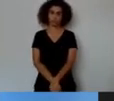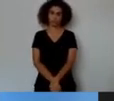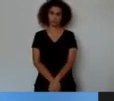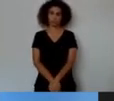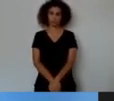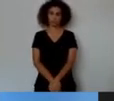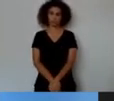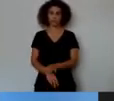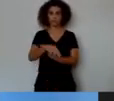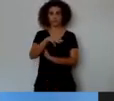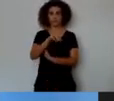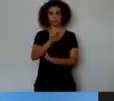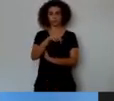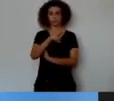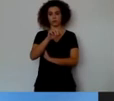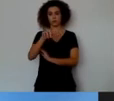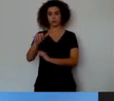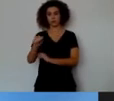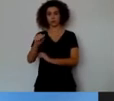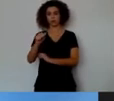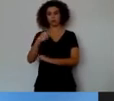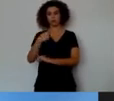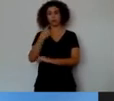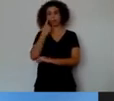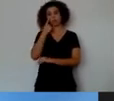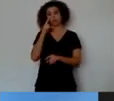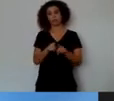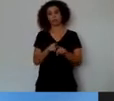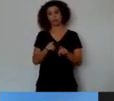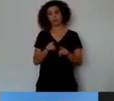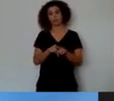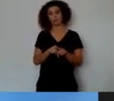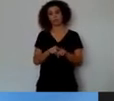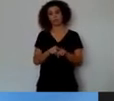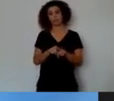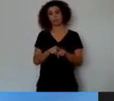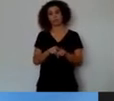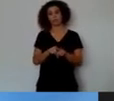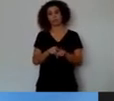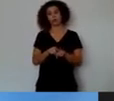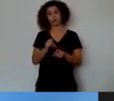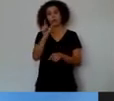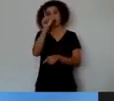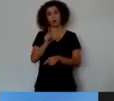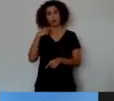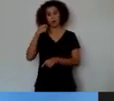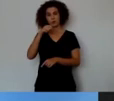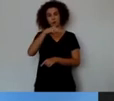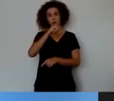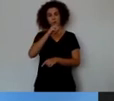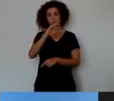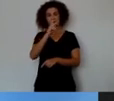A Manuela até falou uma coisa interessante que eu vi recentemente também, sobre um embranquecimento de Machado de Assis, né, assim, tentar tornar as coisas